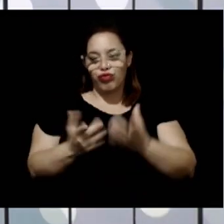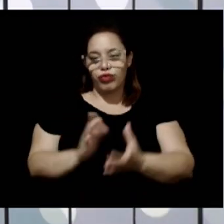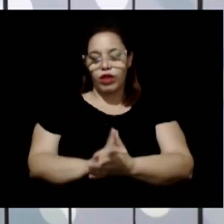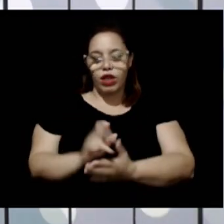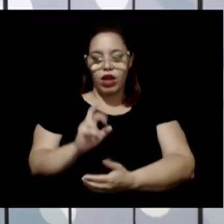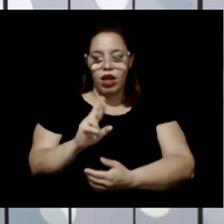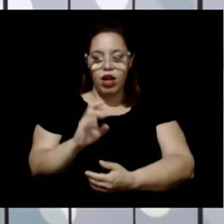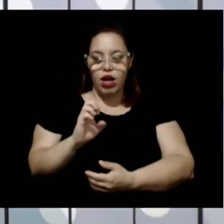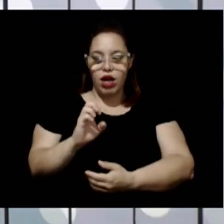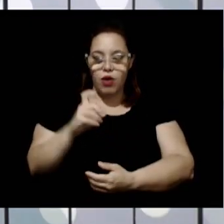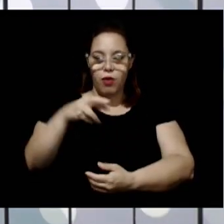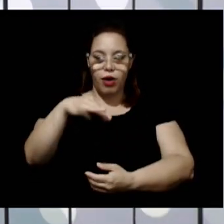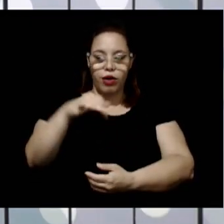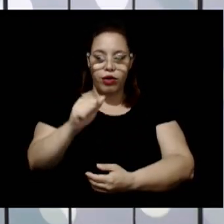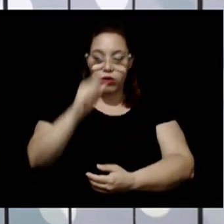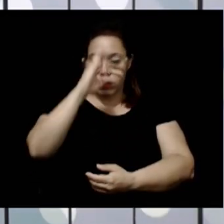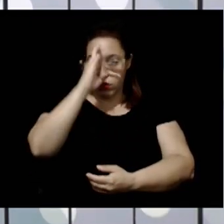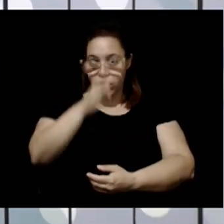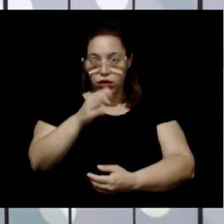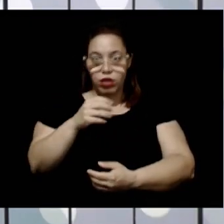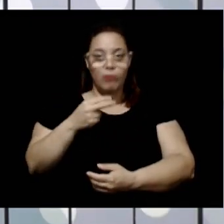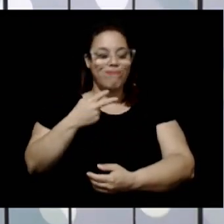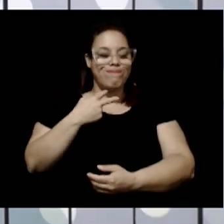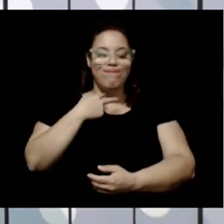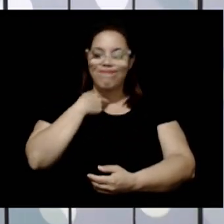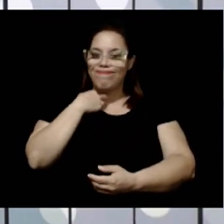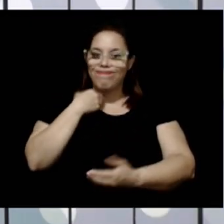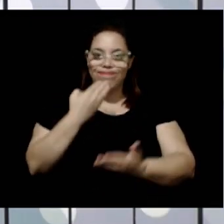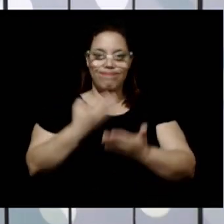que é o principal que elas não podem deixar de fazer?